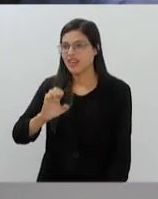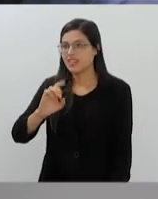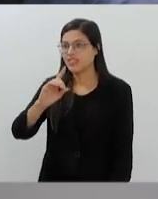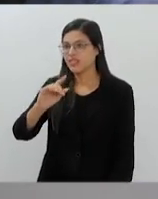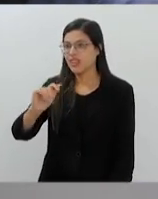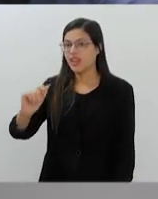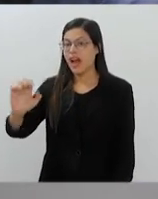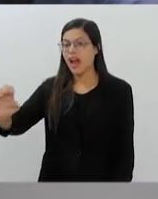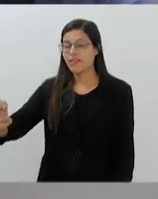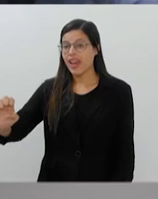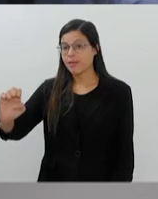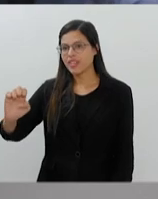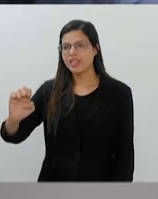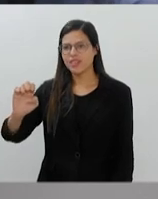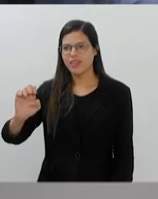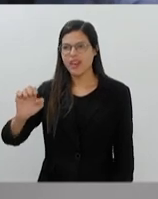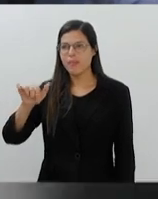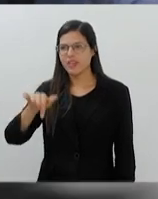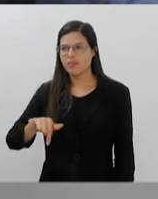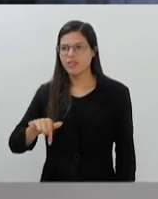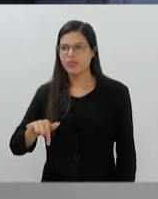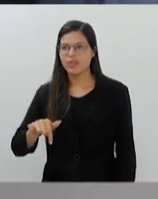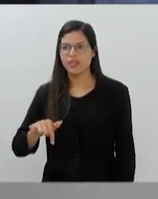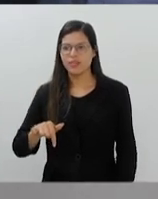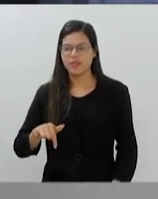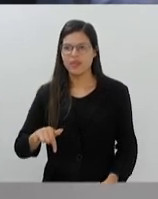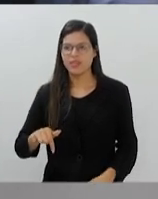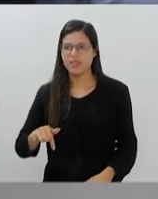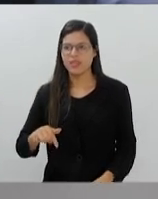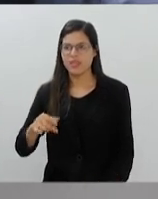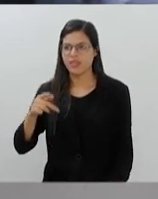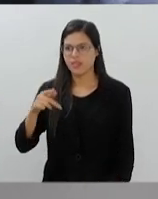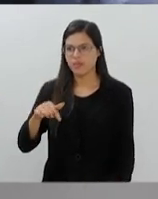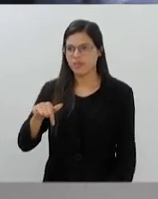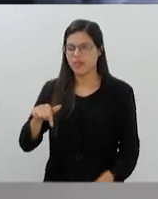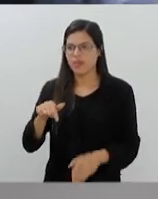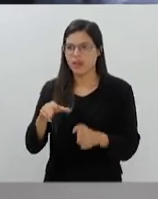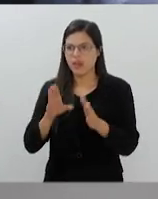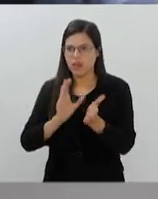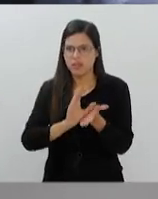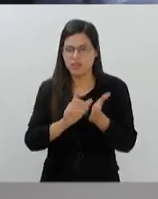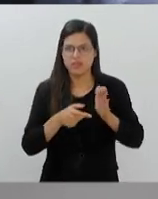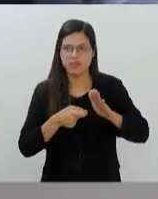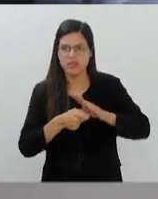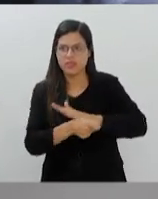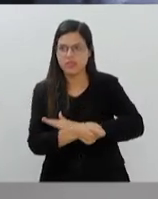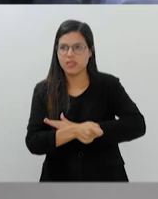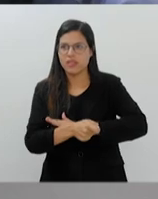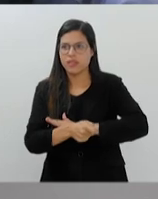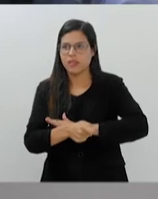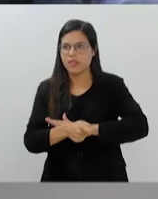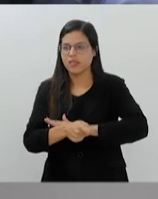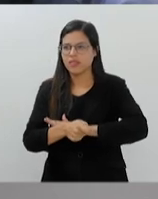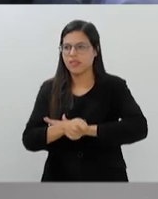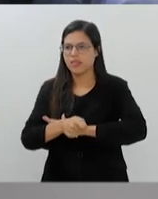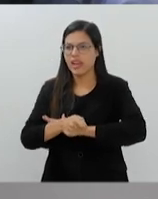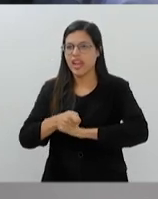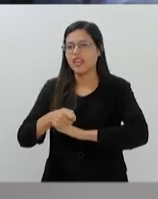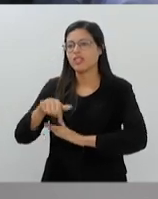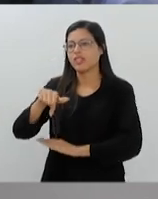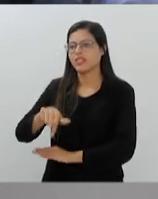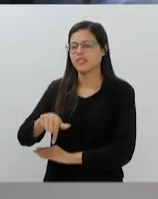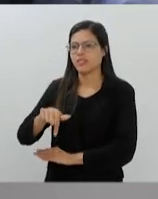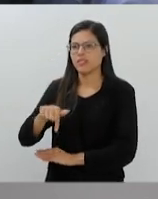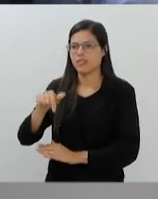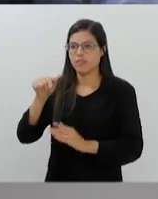a área de comunicação da cedai tá sendo utilizada para Patrocinar eventos que no primeiro momento são para dar visibilidade